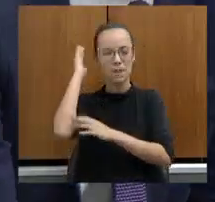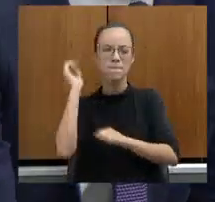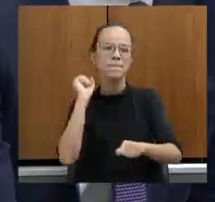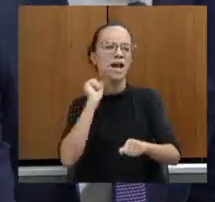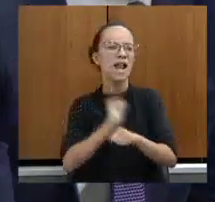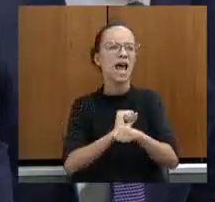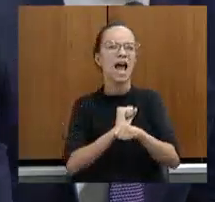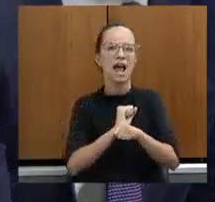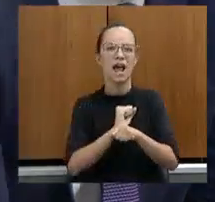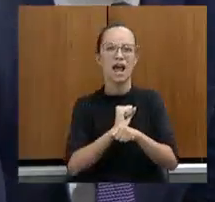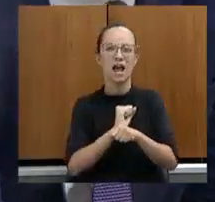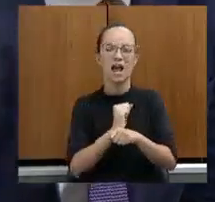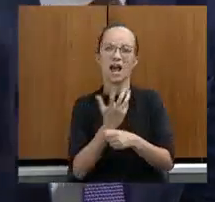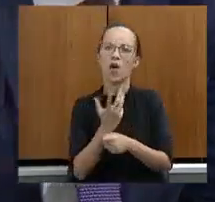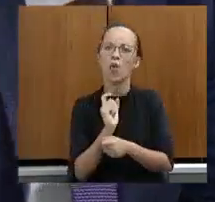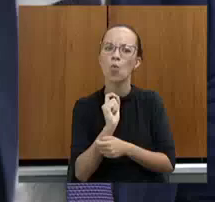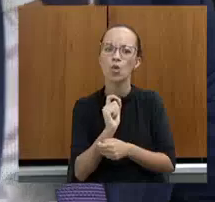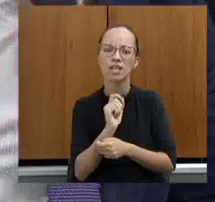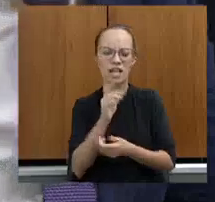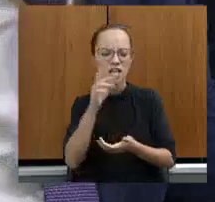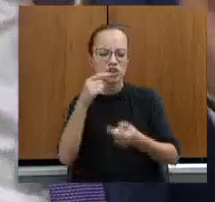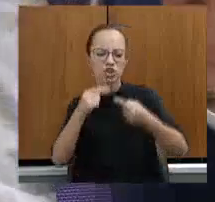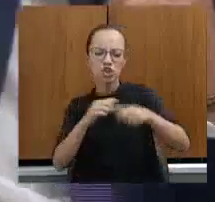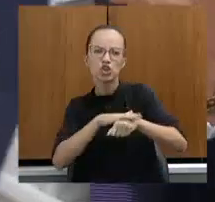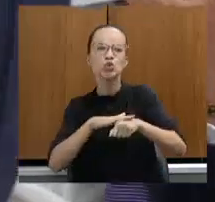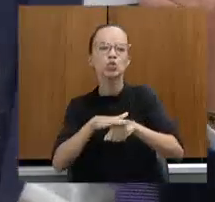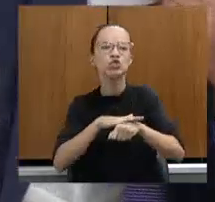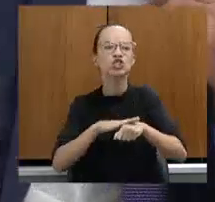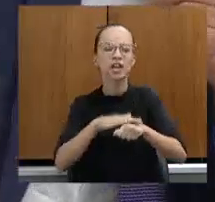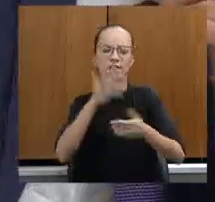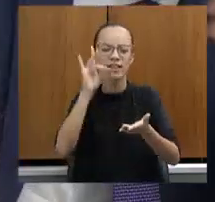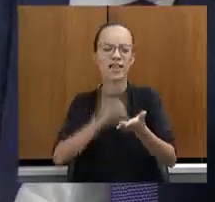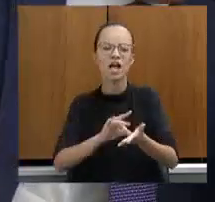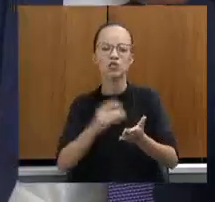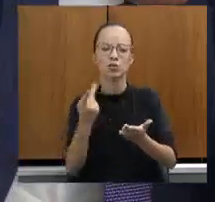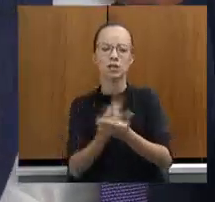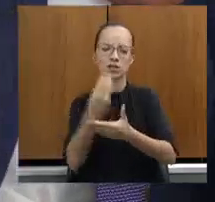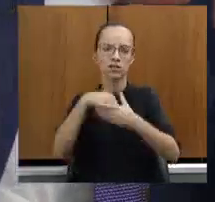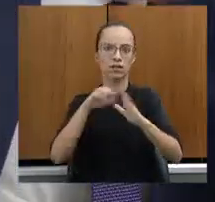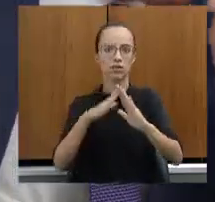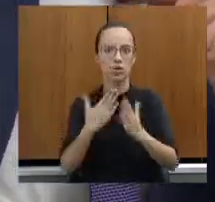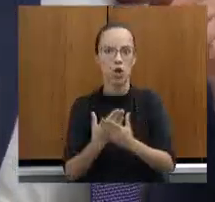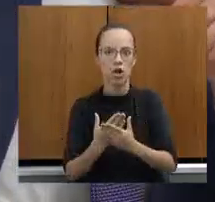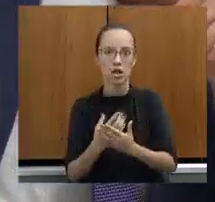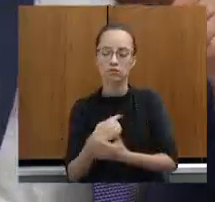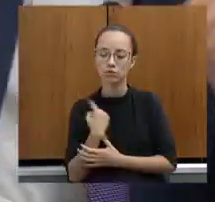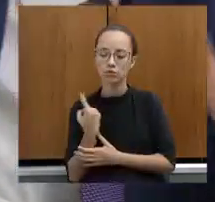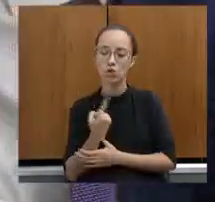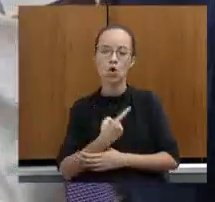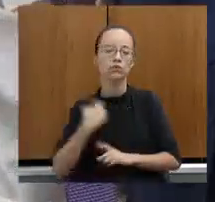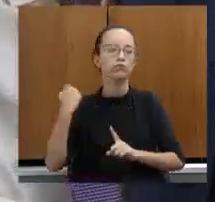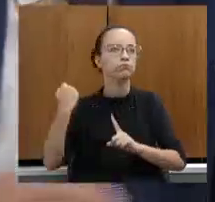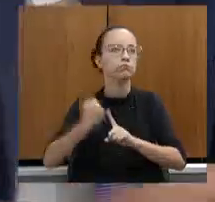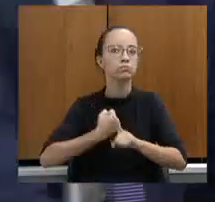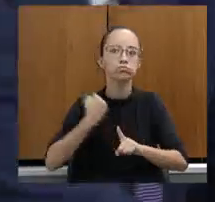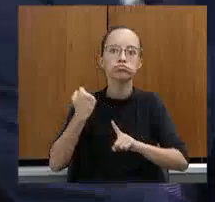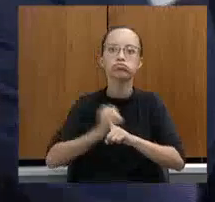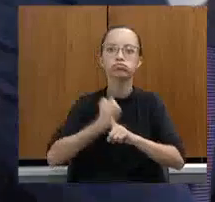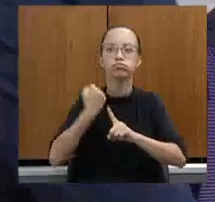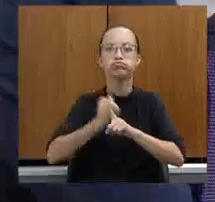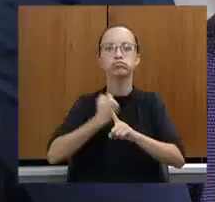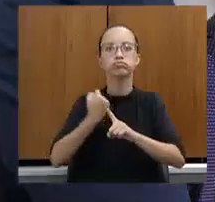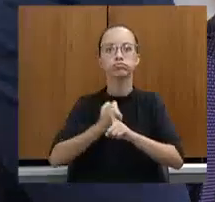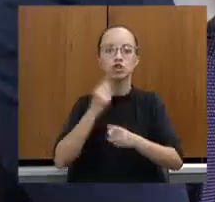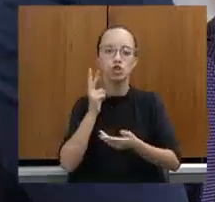a versão vamos discutir a realidade da escola ela tá cruel e a categoria se dedicou tanto tanto a